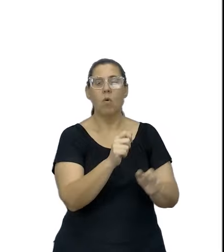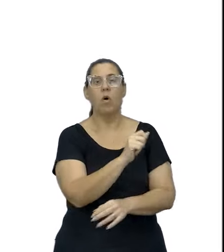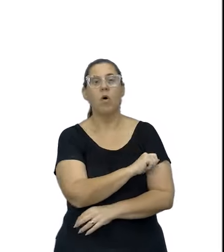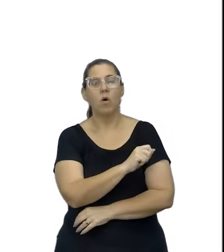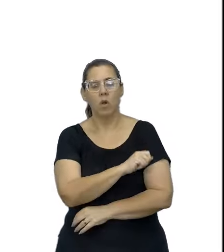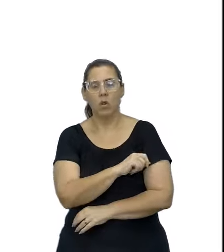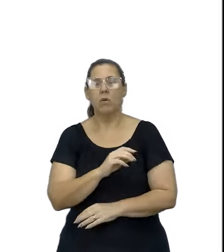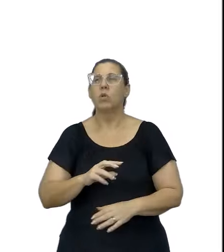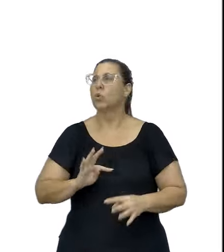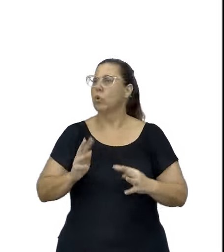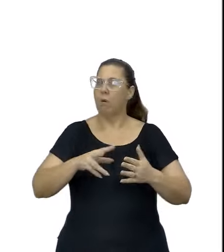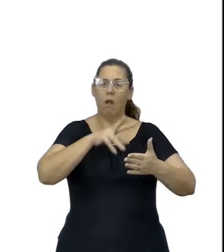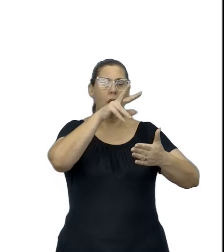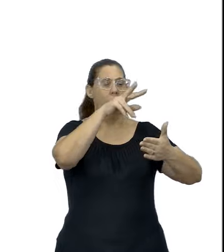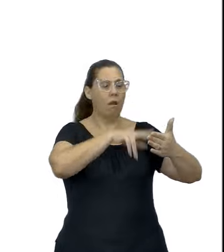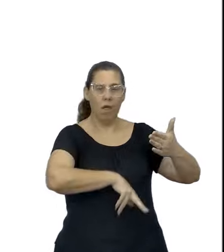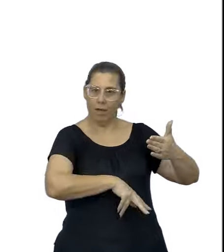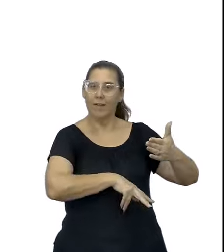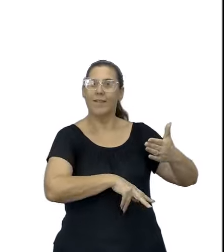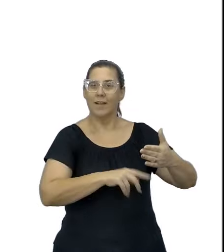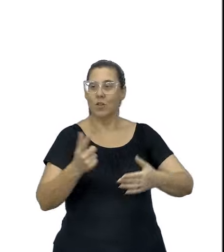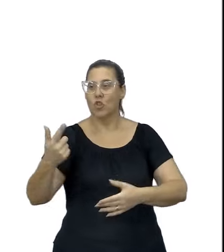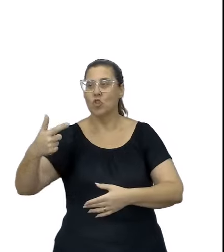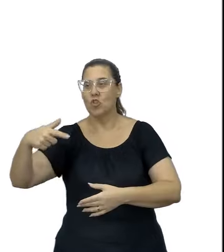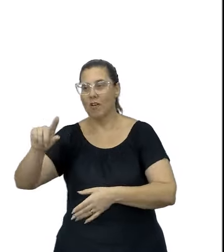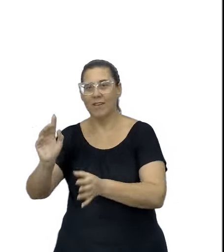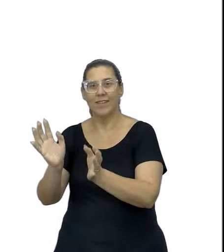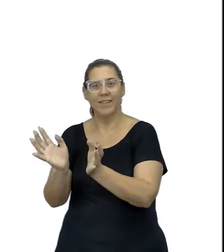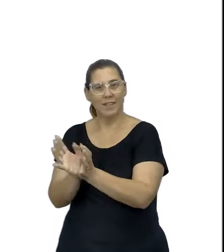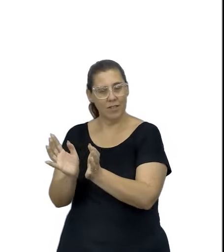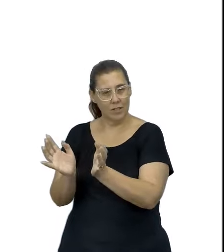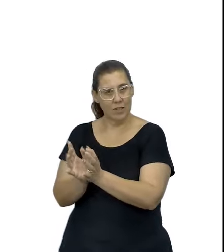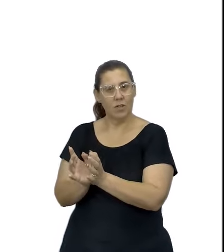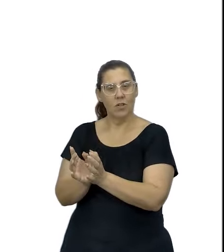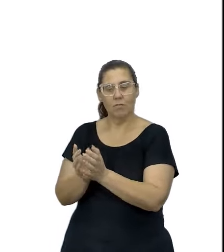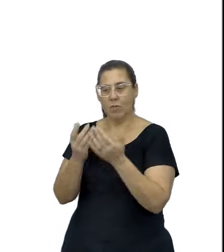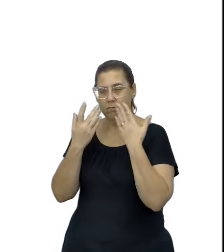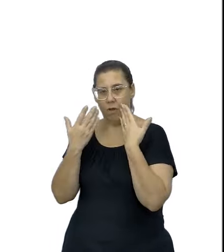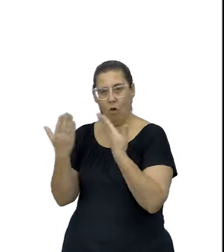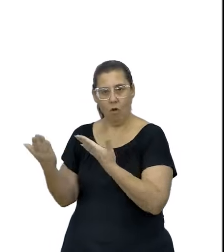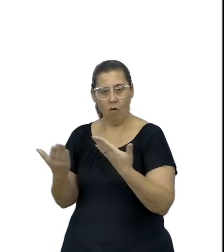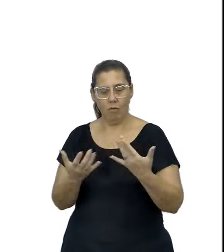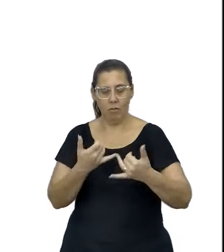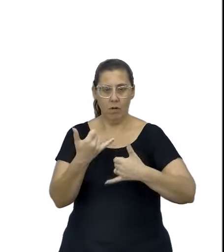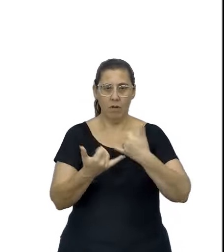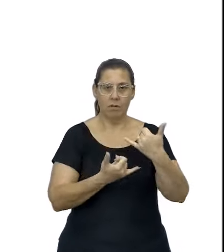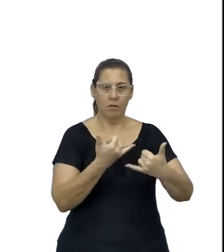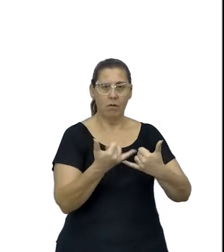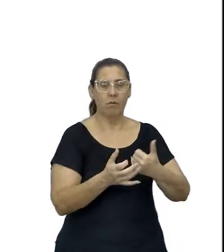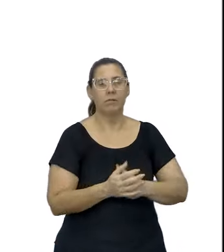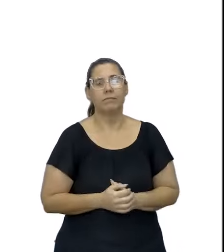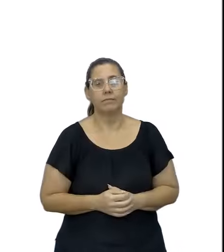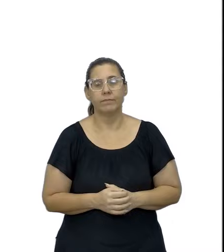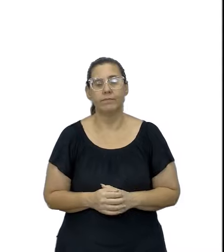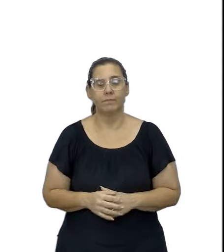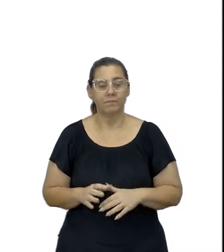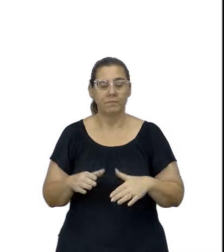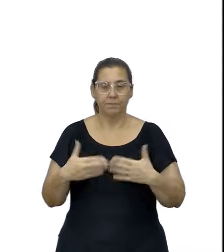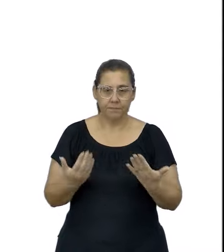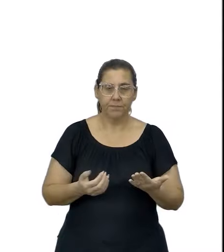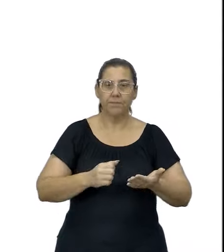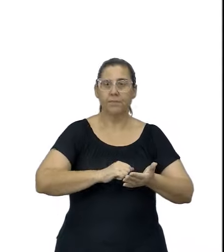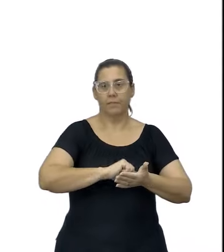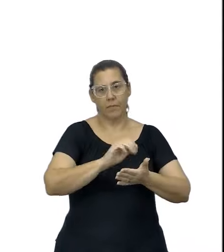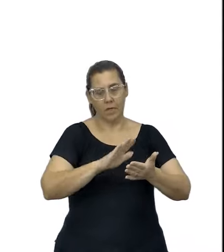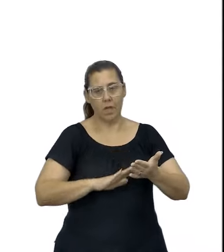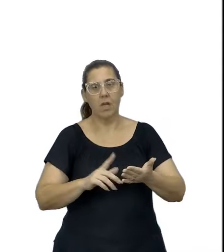será lido pelos estudantes de outras turmas que serão convidados a brincar. Nota-se, então, que as